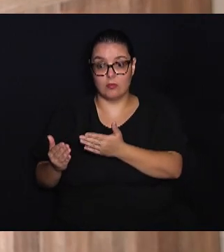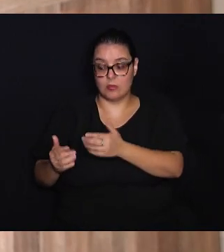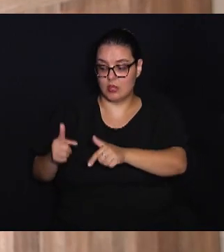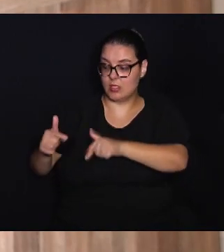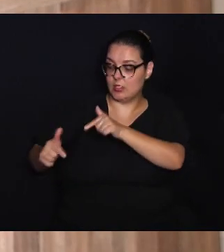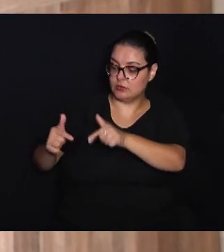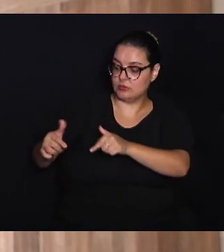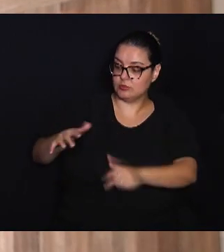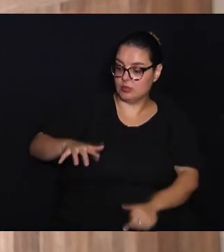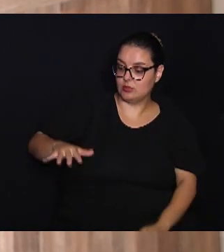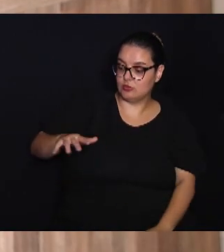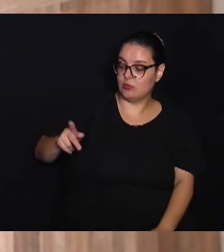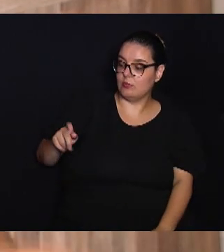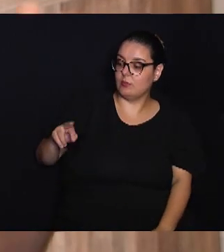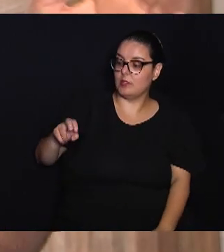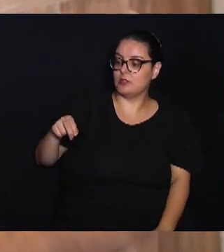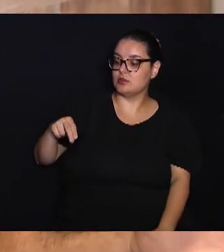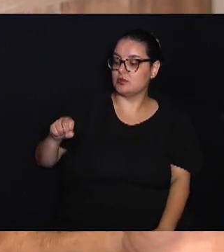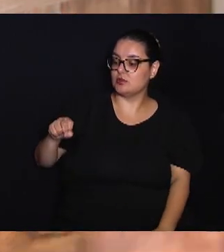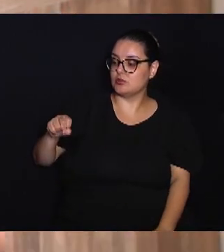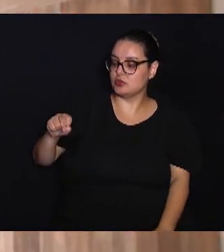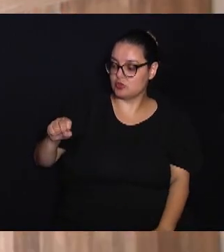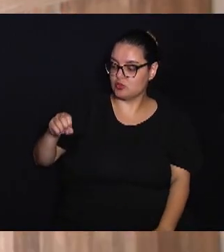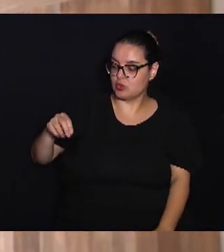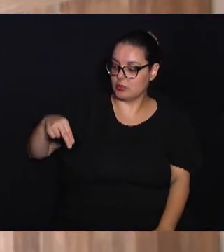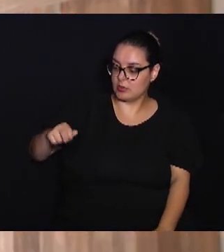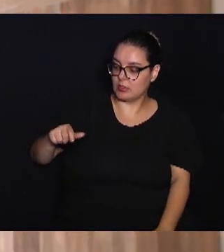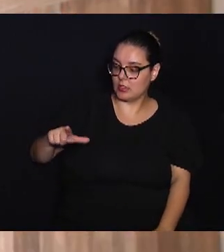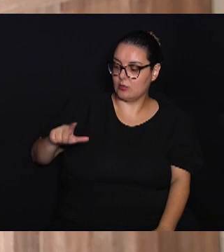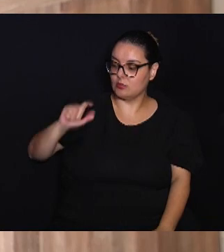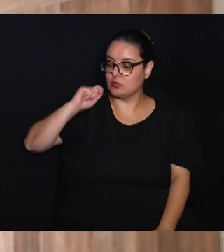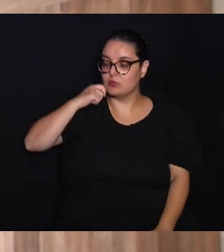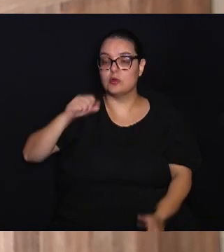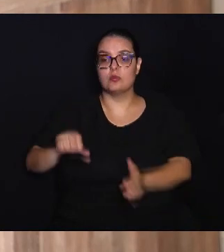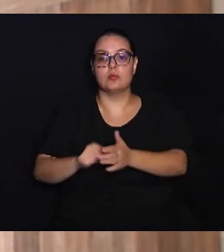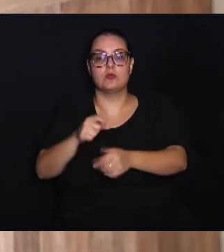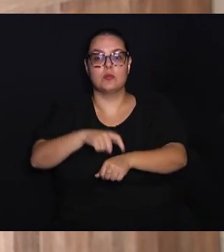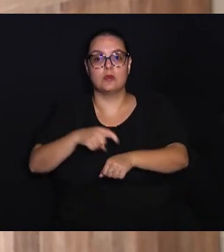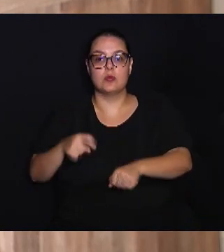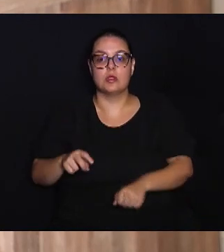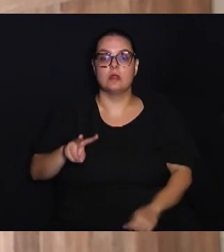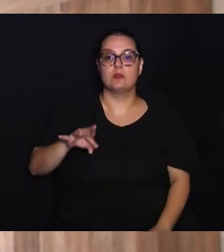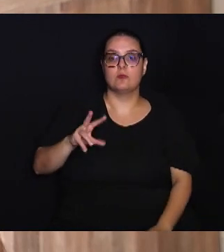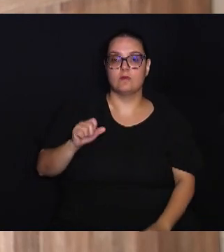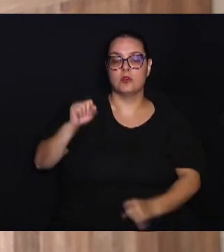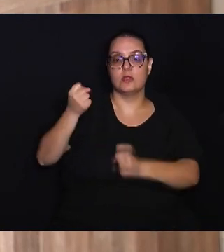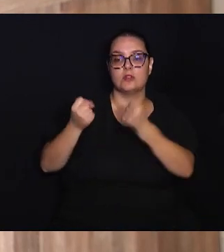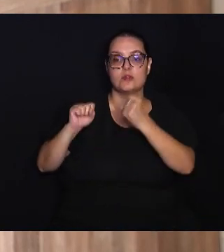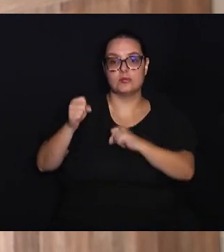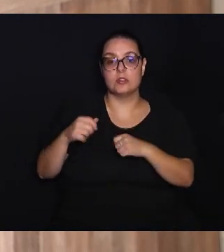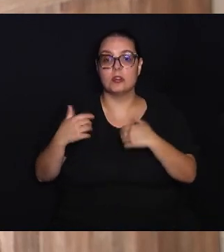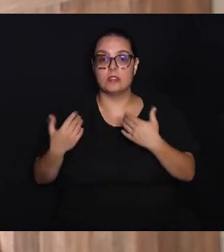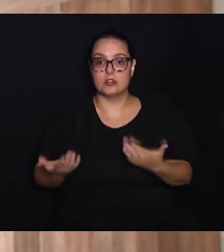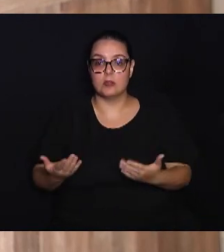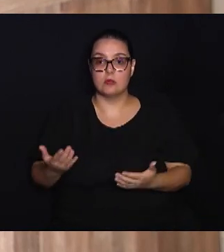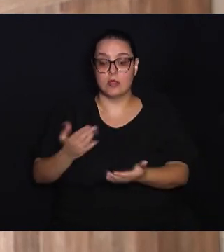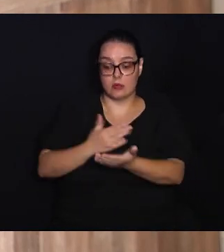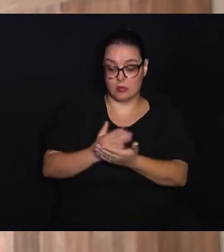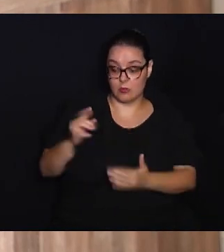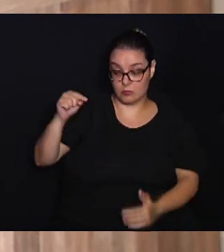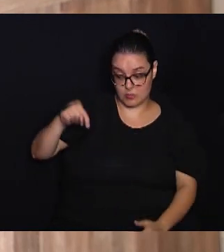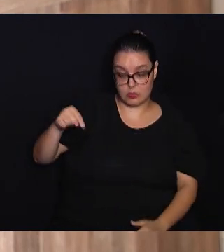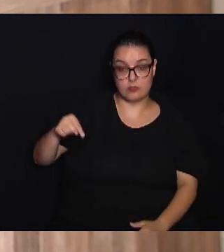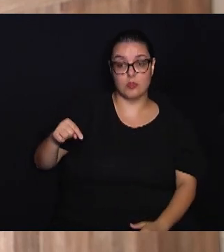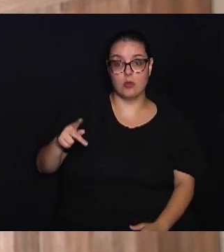a trabalhar no no personal do pão na primeira fase né então eu foi no V Industrial então al ali